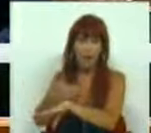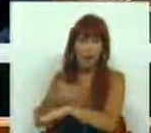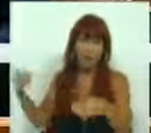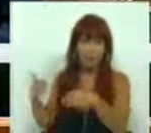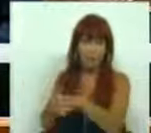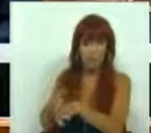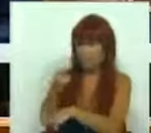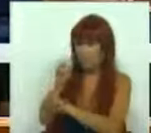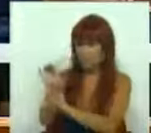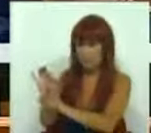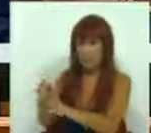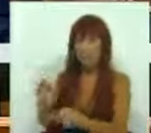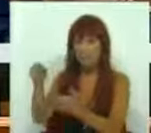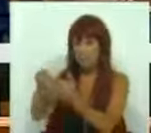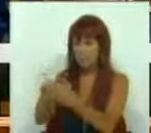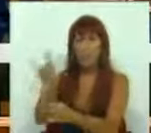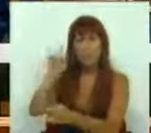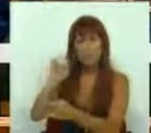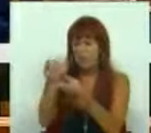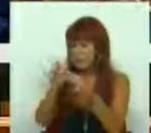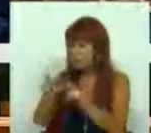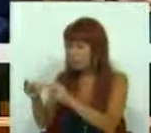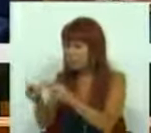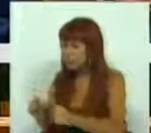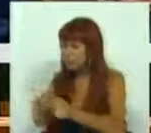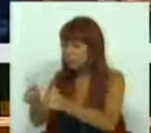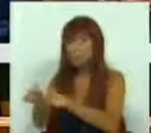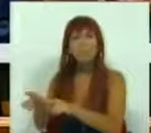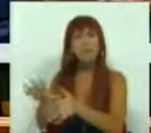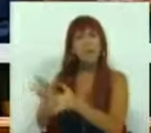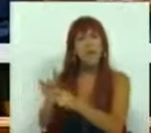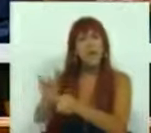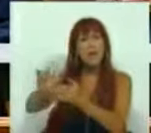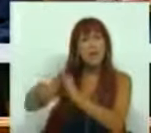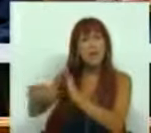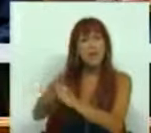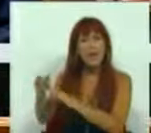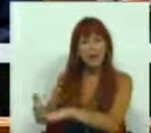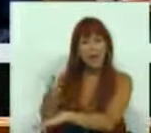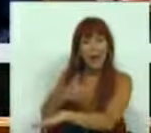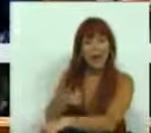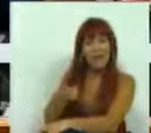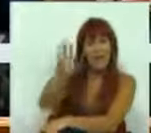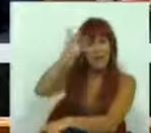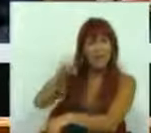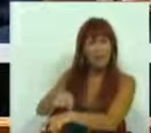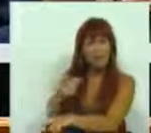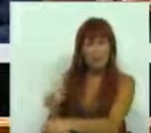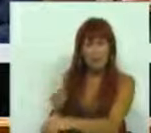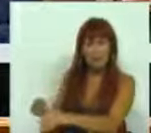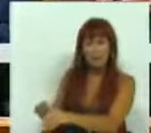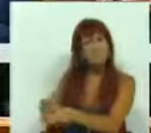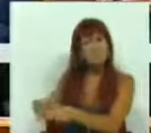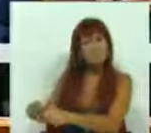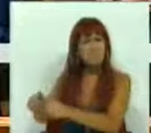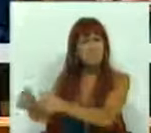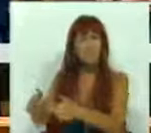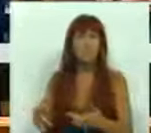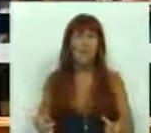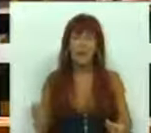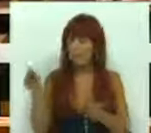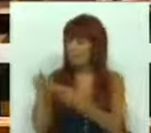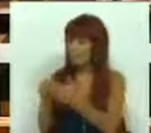paliativos, introduz relevantes aperfeiçoamentos relativamente ao projeto de lei apresentado na anterior legislatura. Assim,